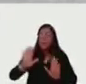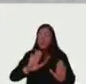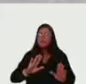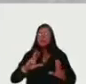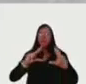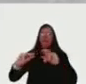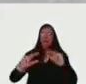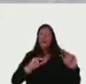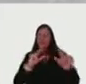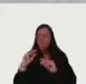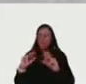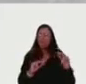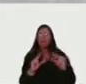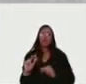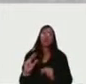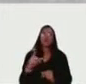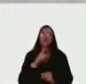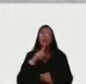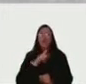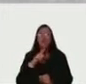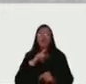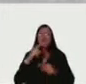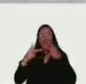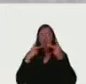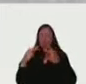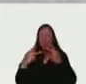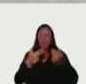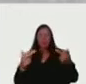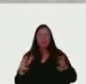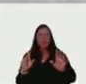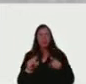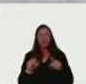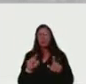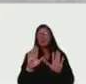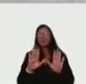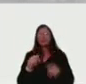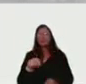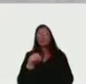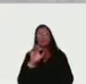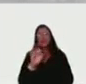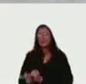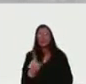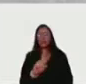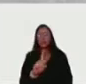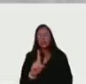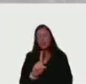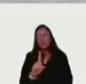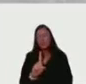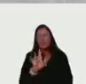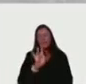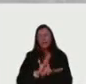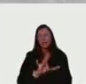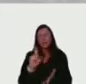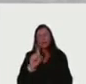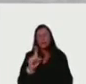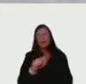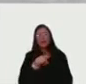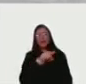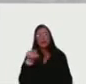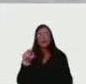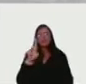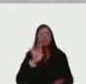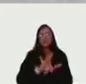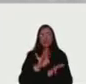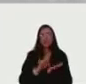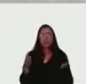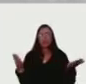para desgastar algumas situações que são valorosas, né? E esses vereadores estão aqui para